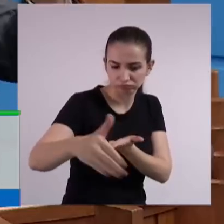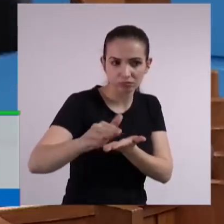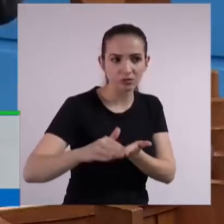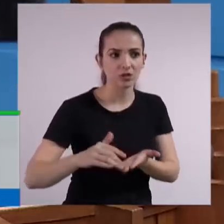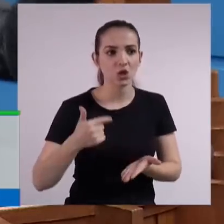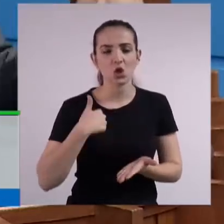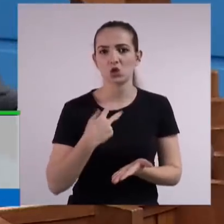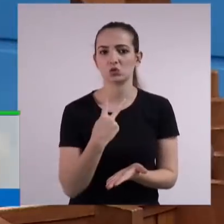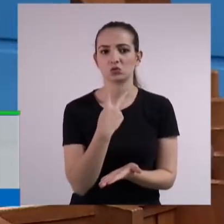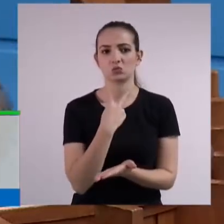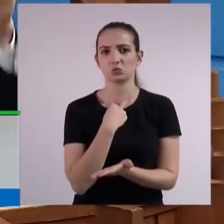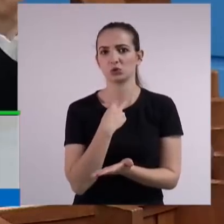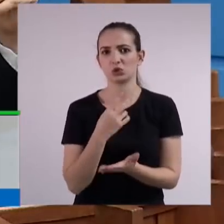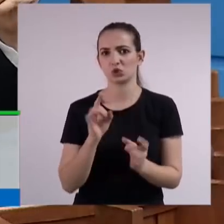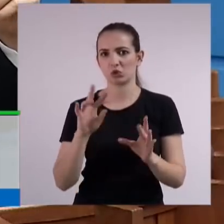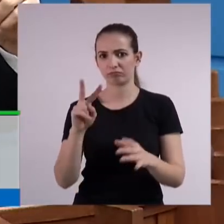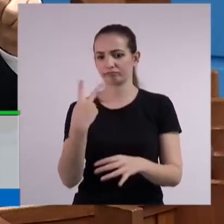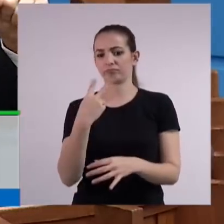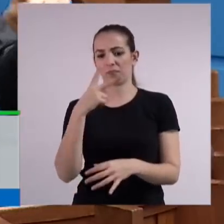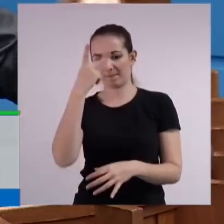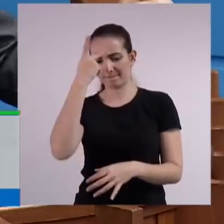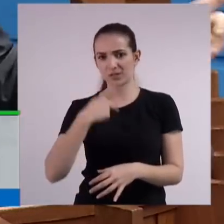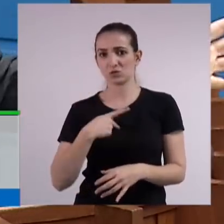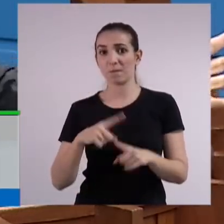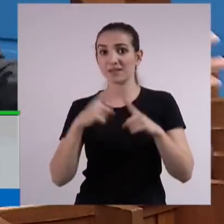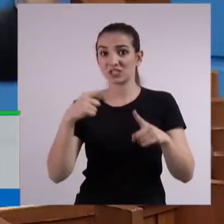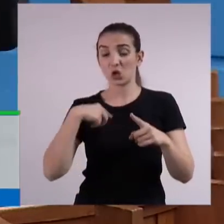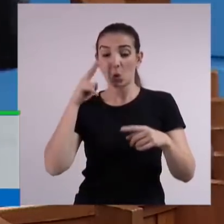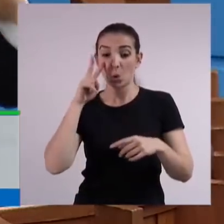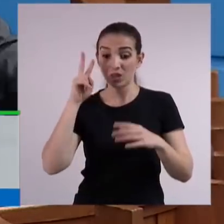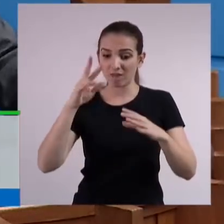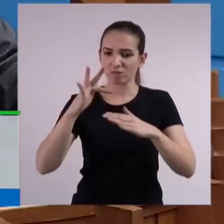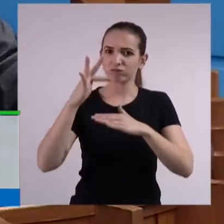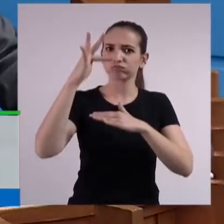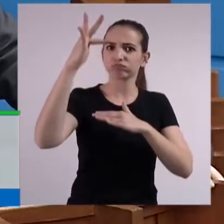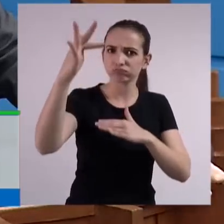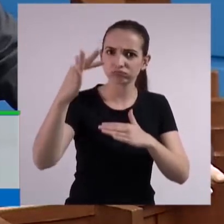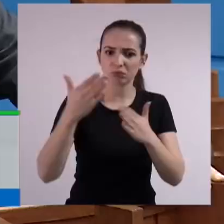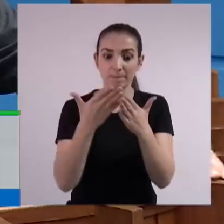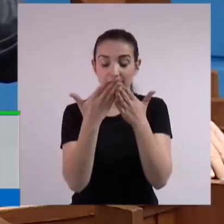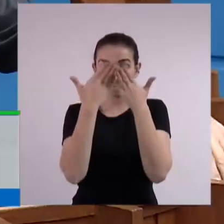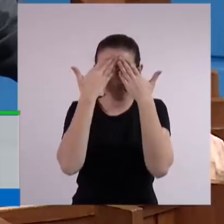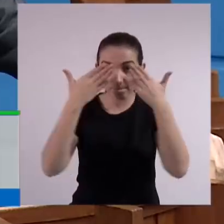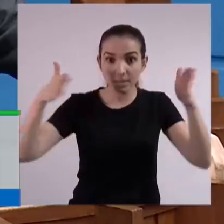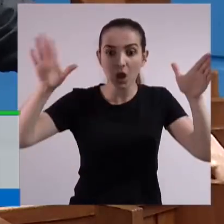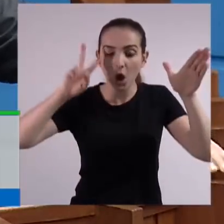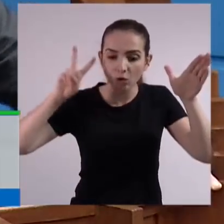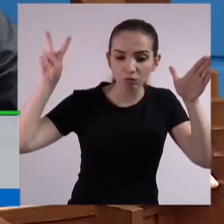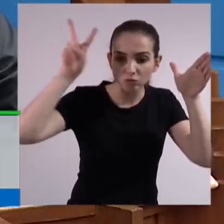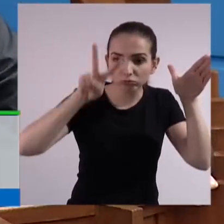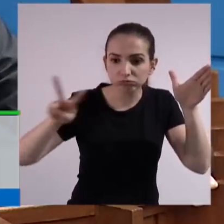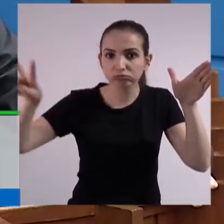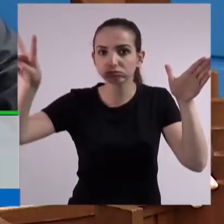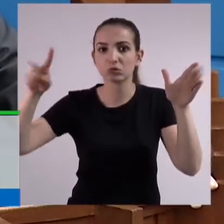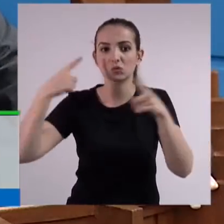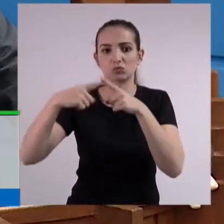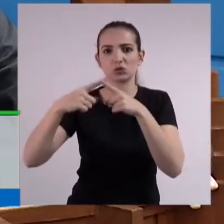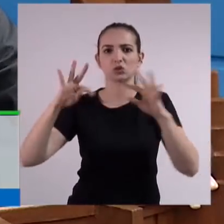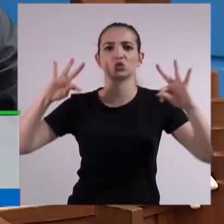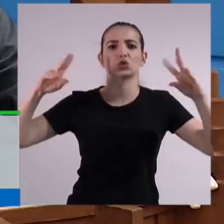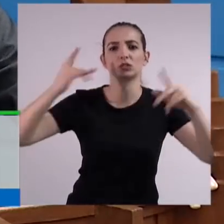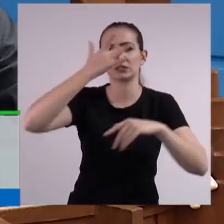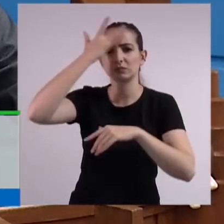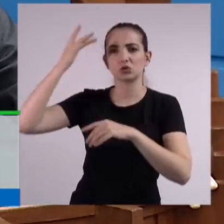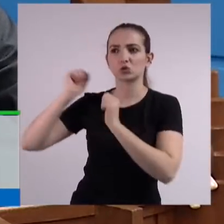um olhar macro. Primeiro, em relação a todos aqueles que, ao longo destes 37